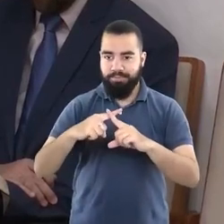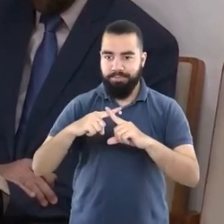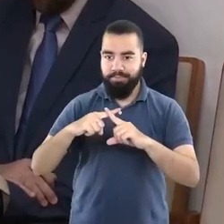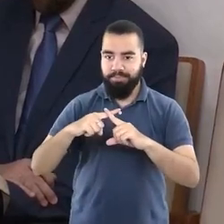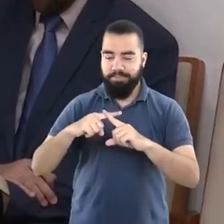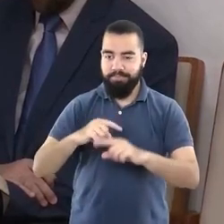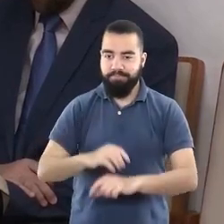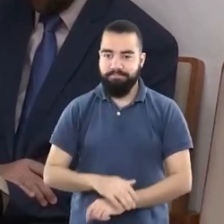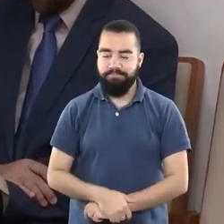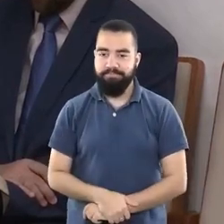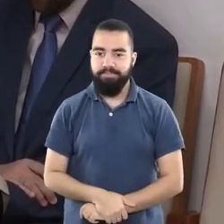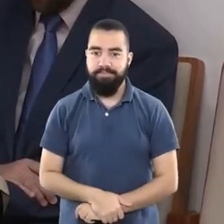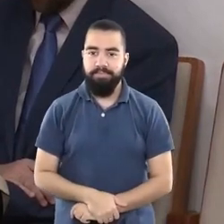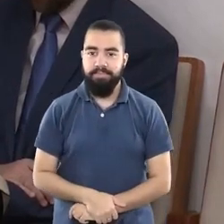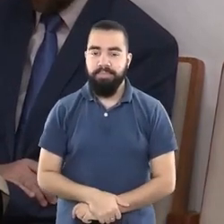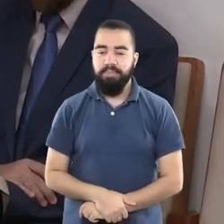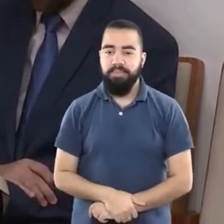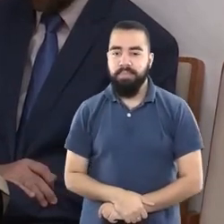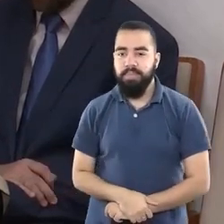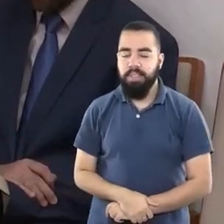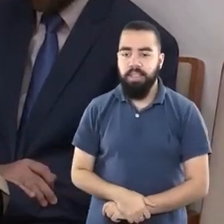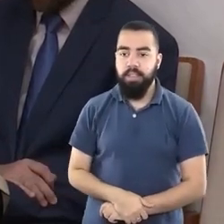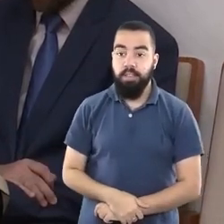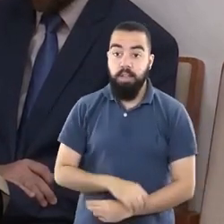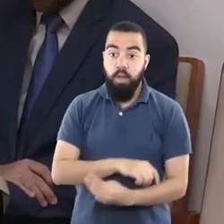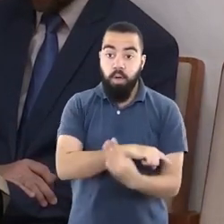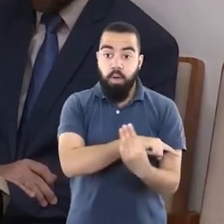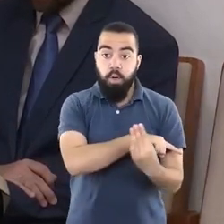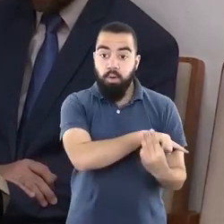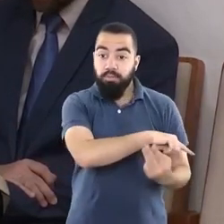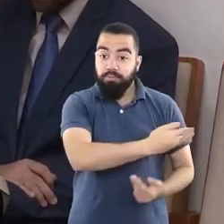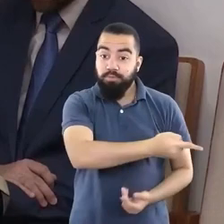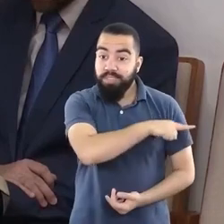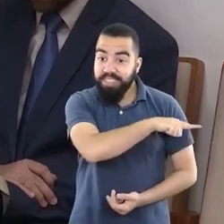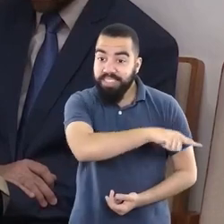por quem ele orou, acusaram Jó de ladrão.